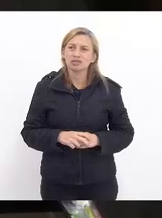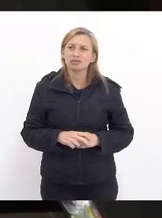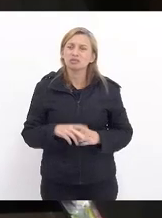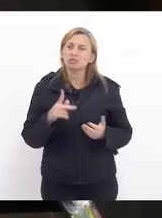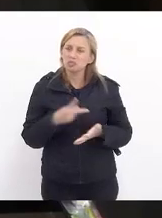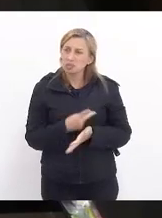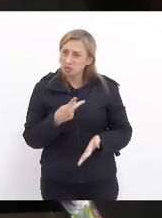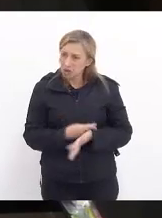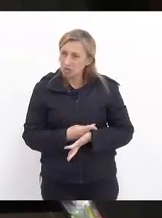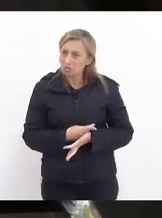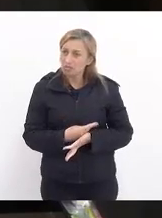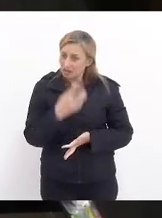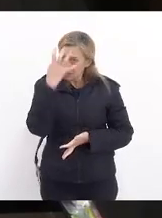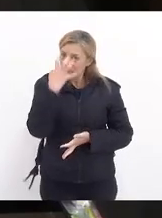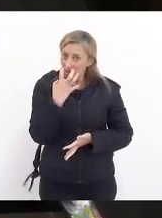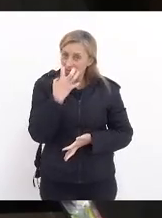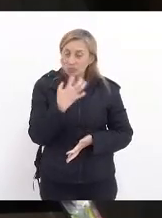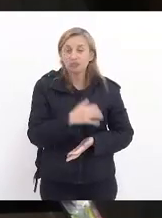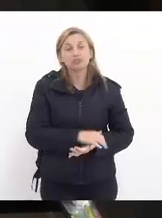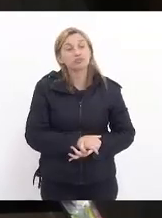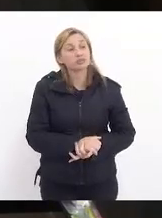covardia brutal